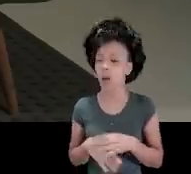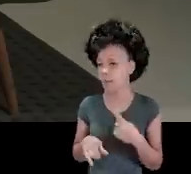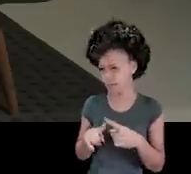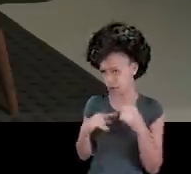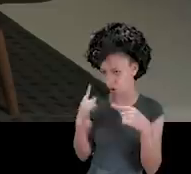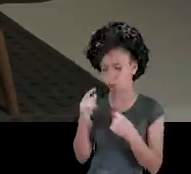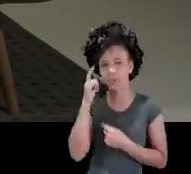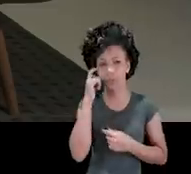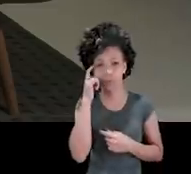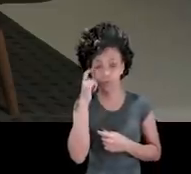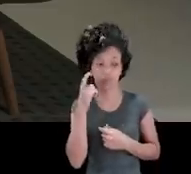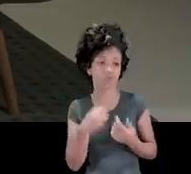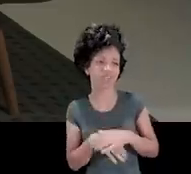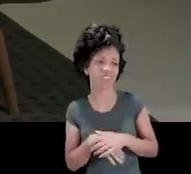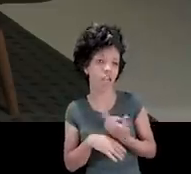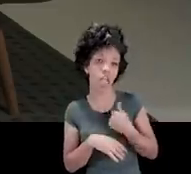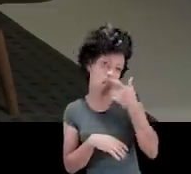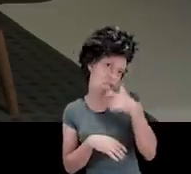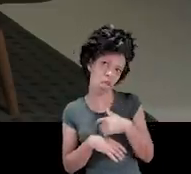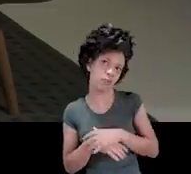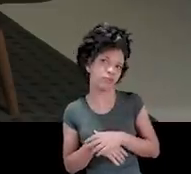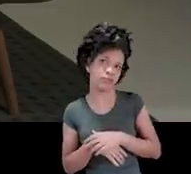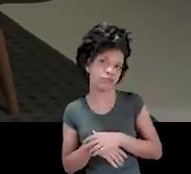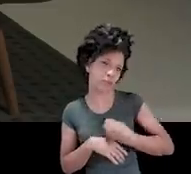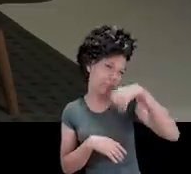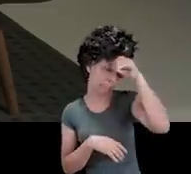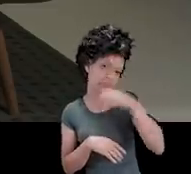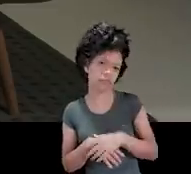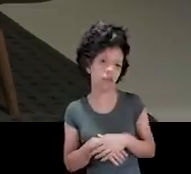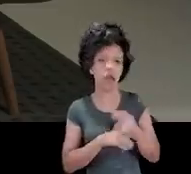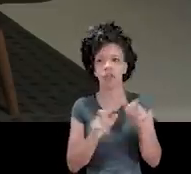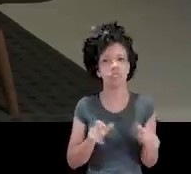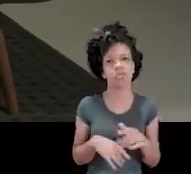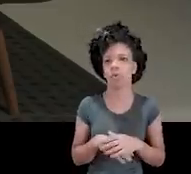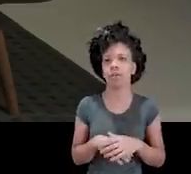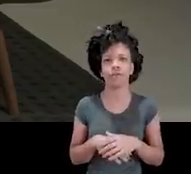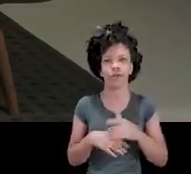aqui. Você é uma ingrata, hein, meu? É, eu sou uma ingrata, nossa, porque eu tenho cabelo. A gente aqui sem nada, ela com tanto,